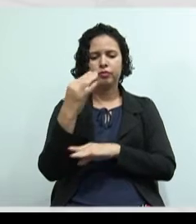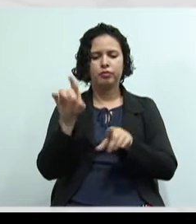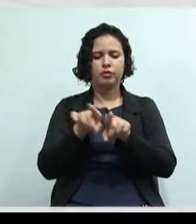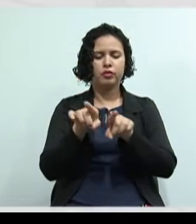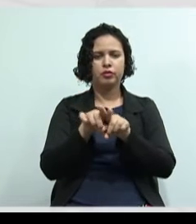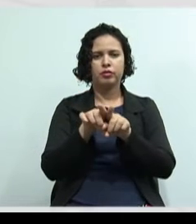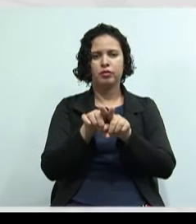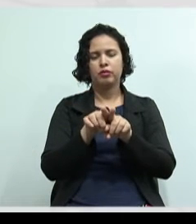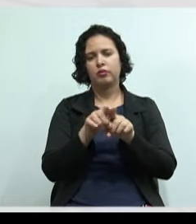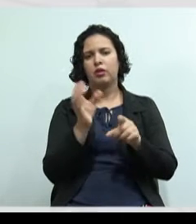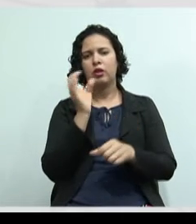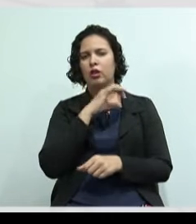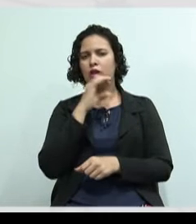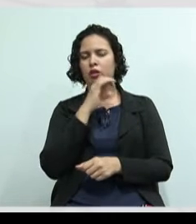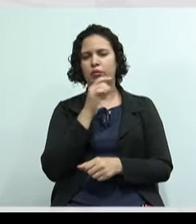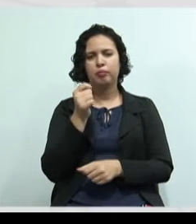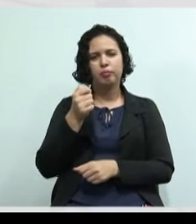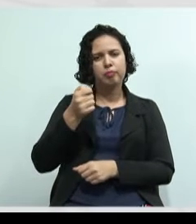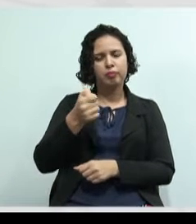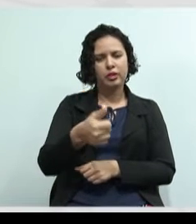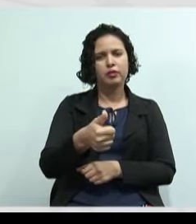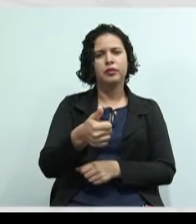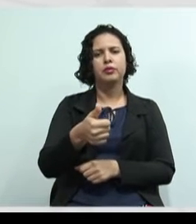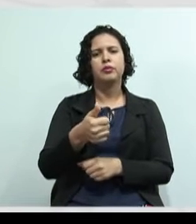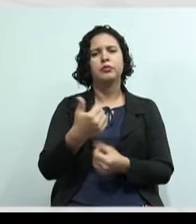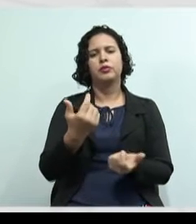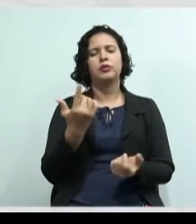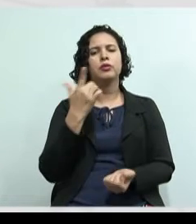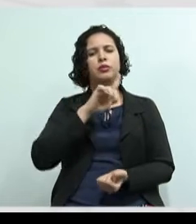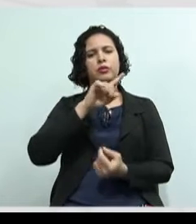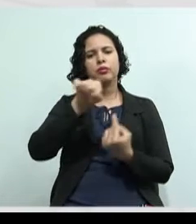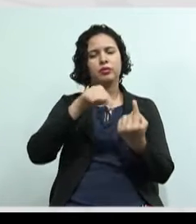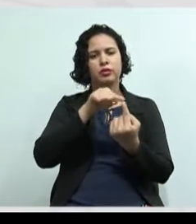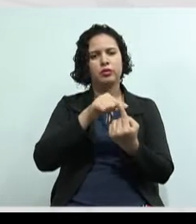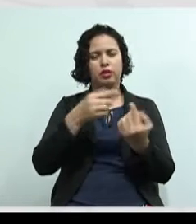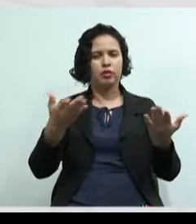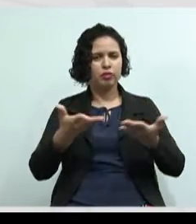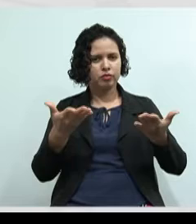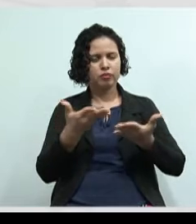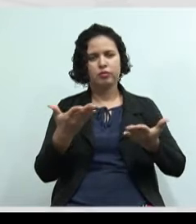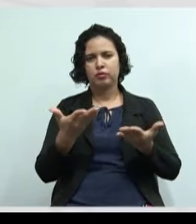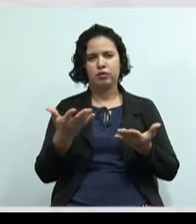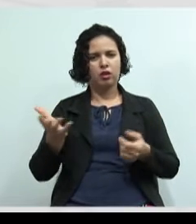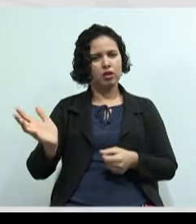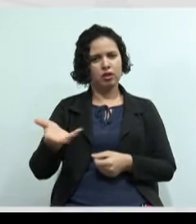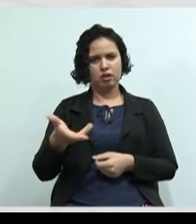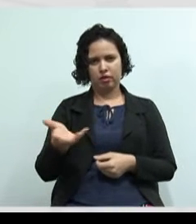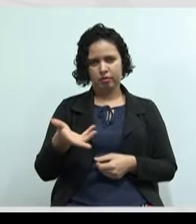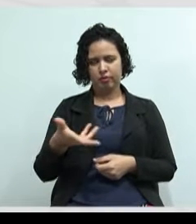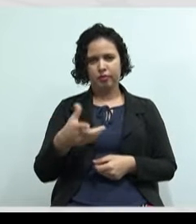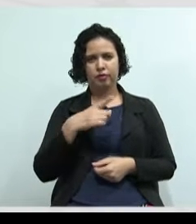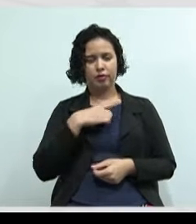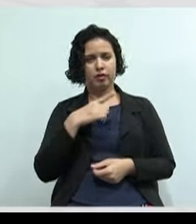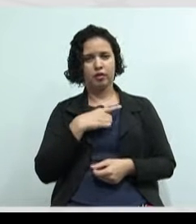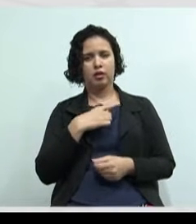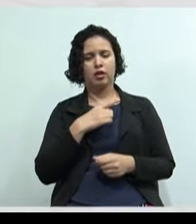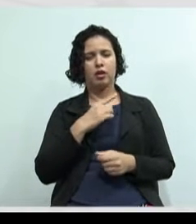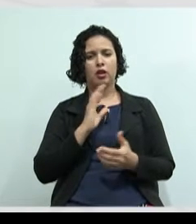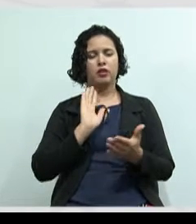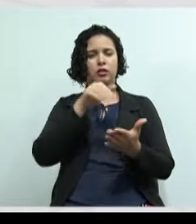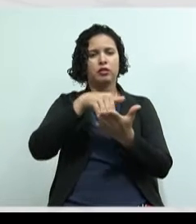curto prazo, empregado para definir e atingir objetivos mais imediatos, por isso que ele tem aquele prazo de até 1